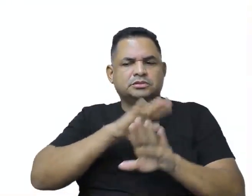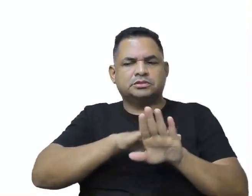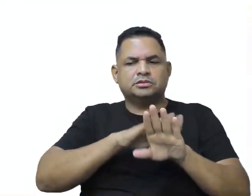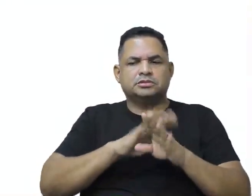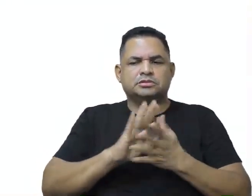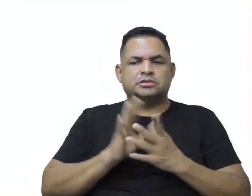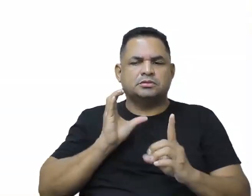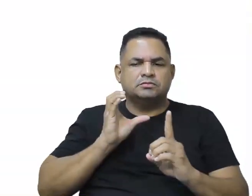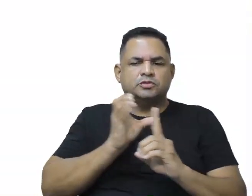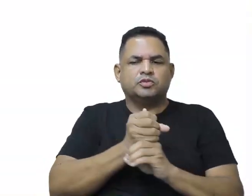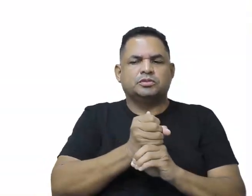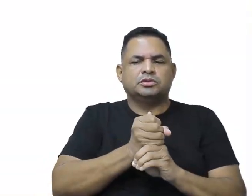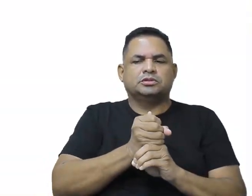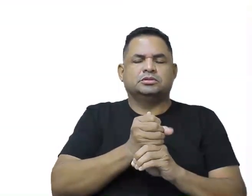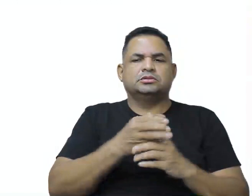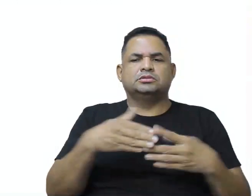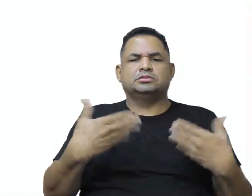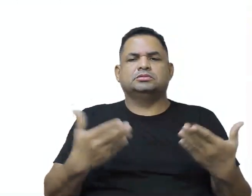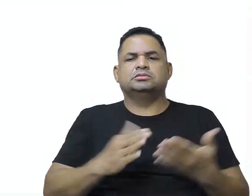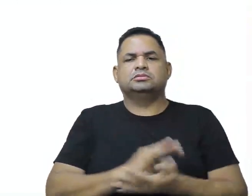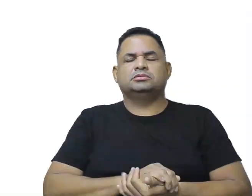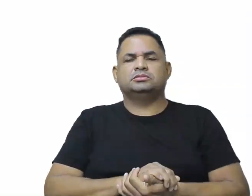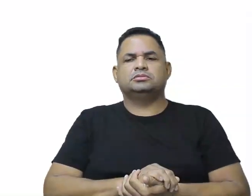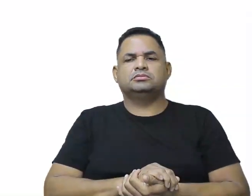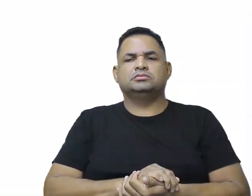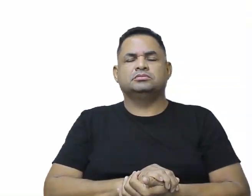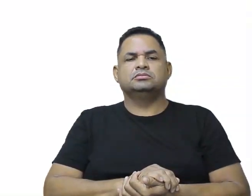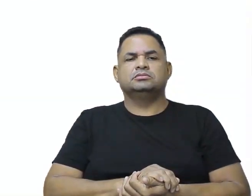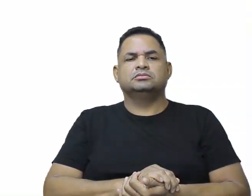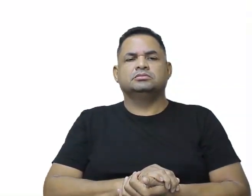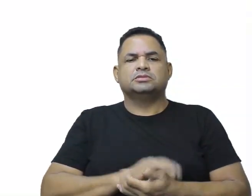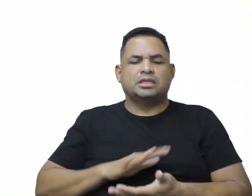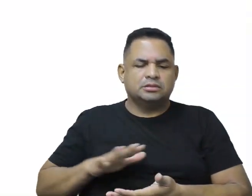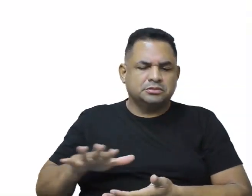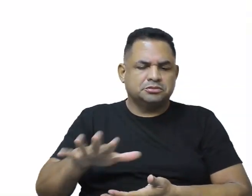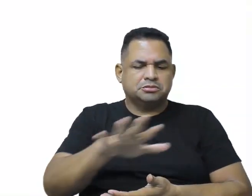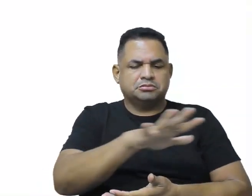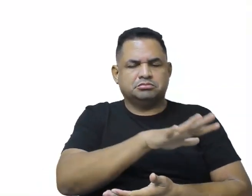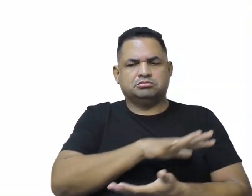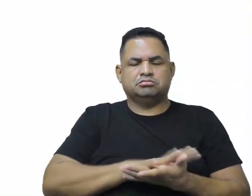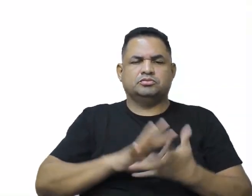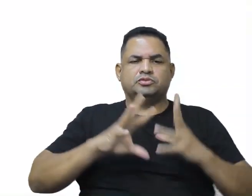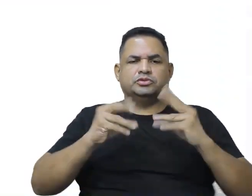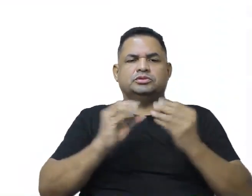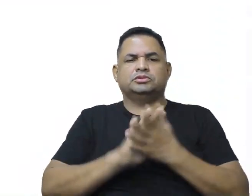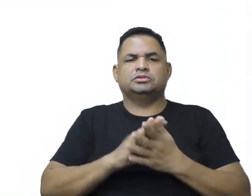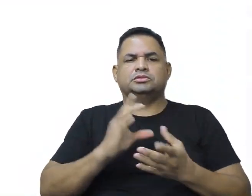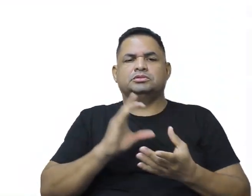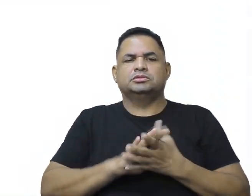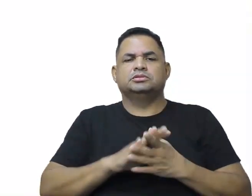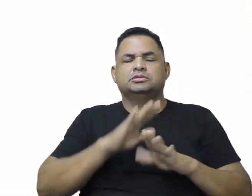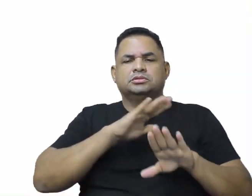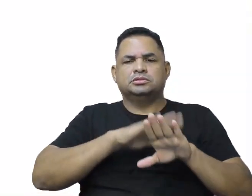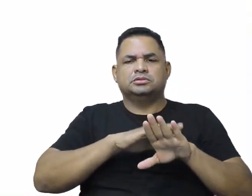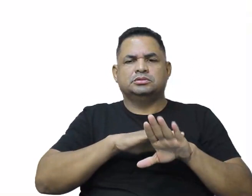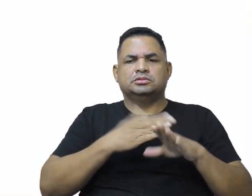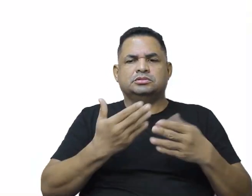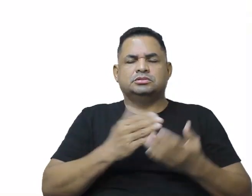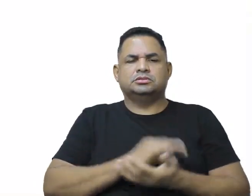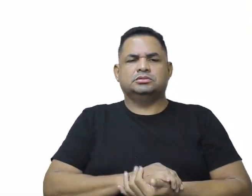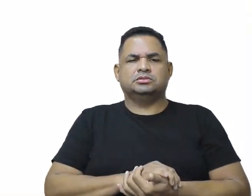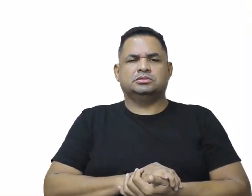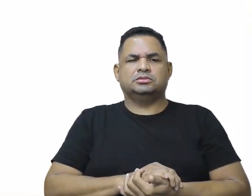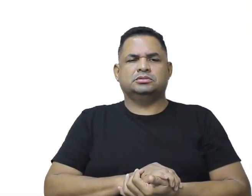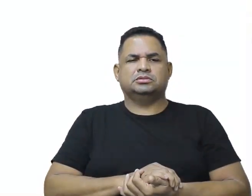dominante e a gente é permeado por tudo isso que tá dentro da sociedade dessa A ideologia dominante bom